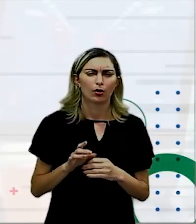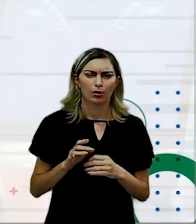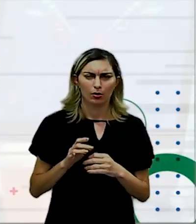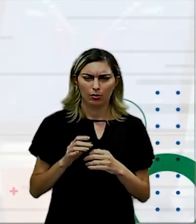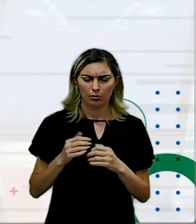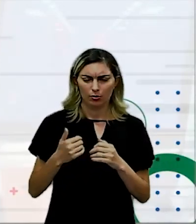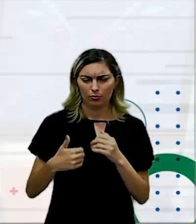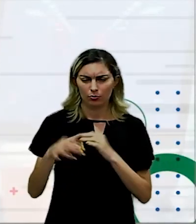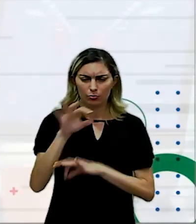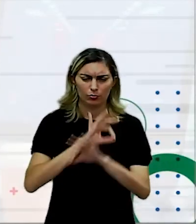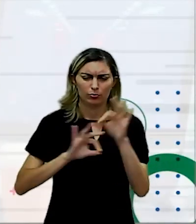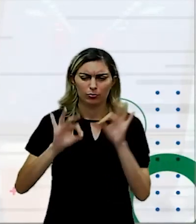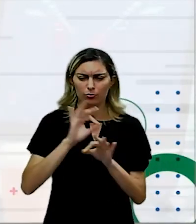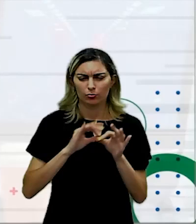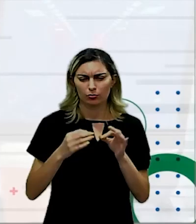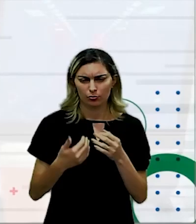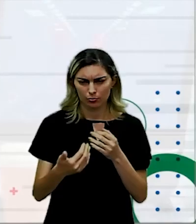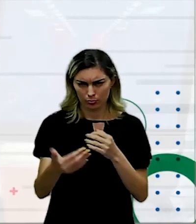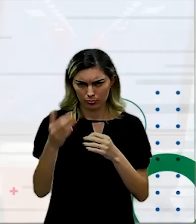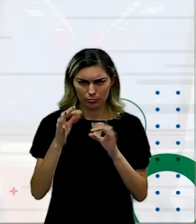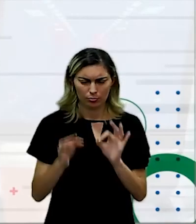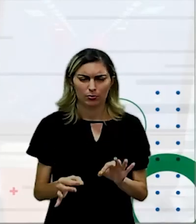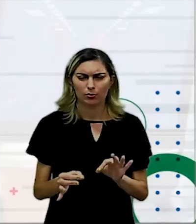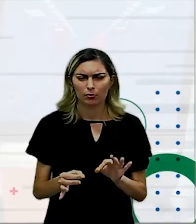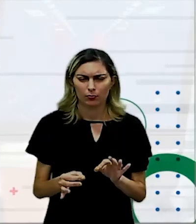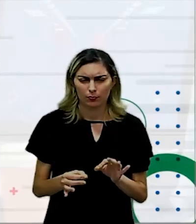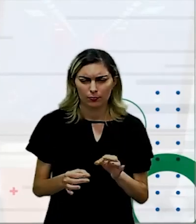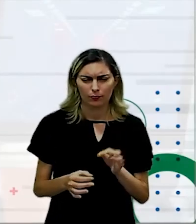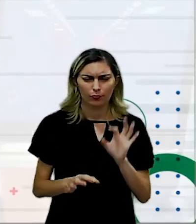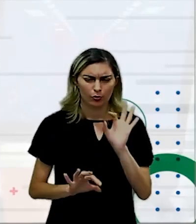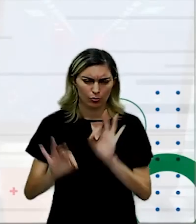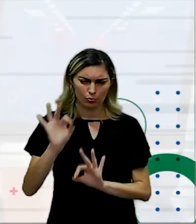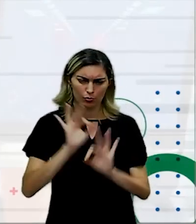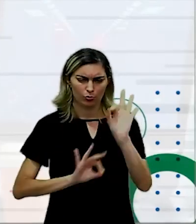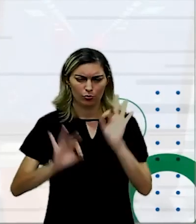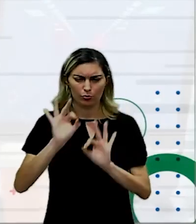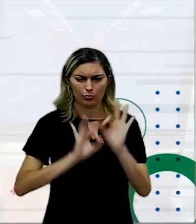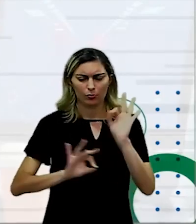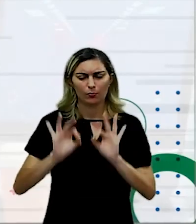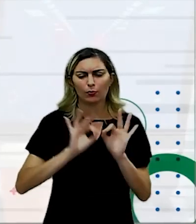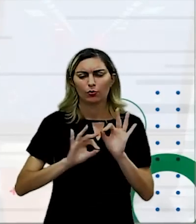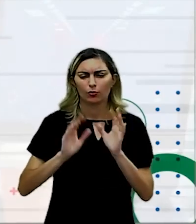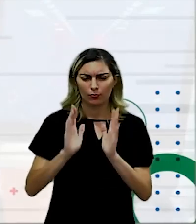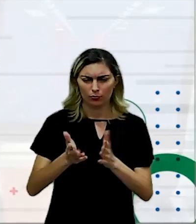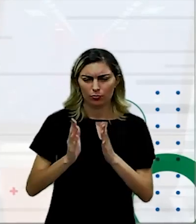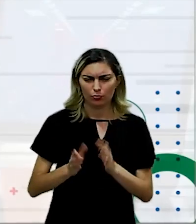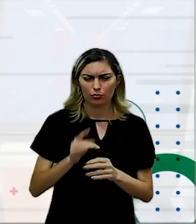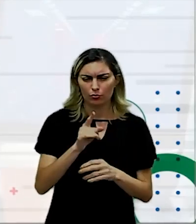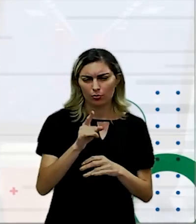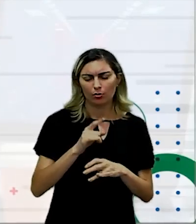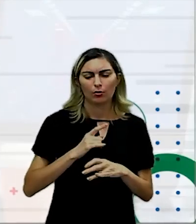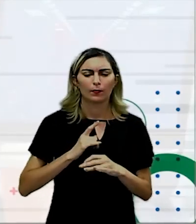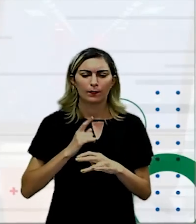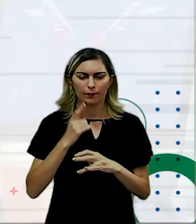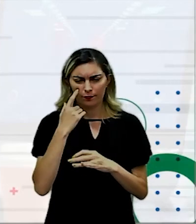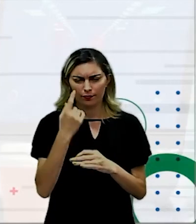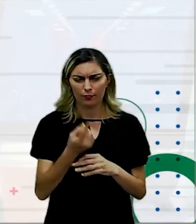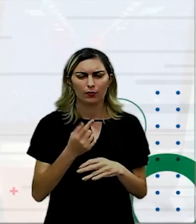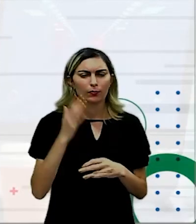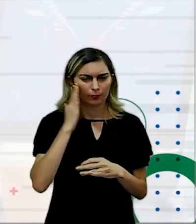embelezar o seu projeto, certo? Porque os pontos que tinham que ser corrigidos, você já corrigiu lá no de média,